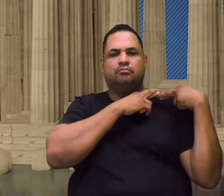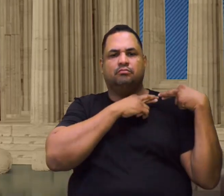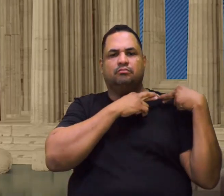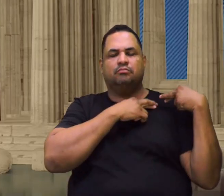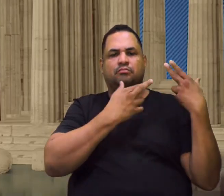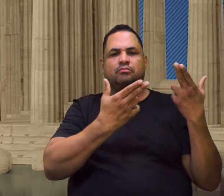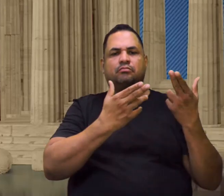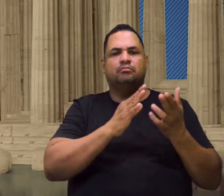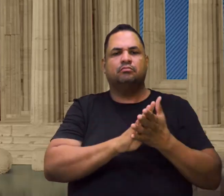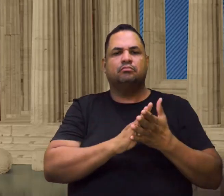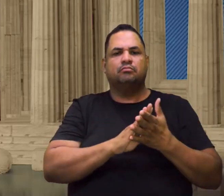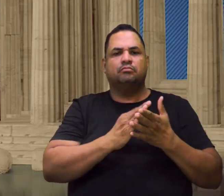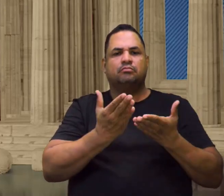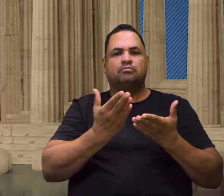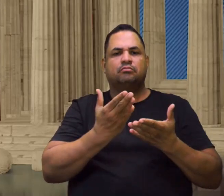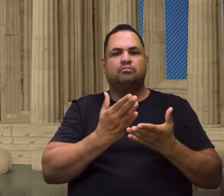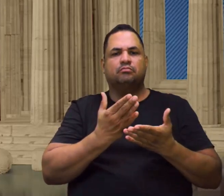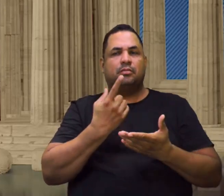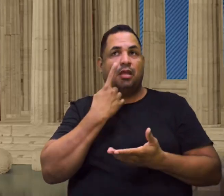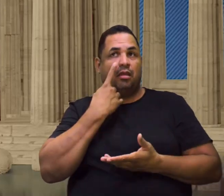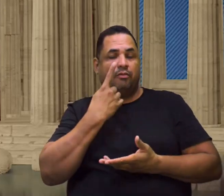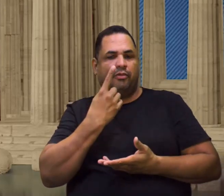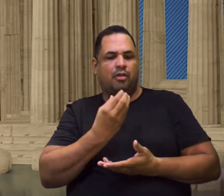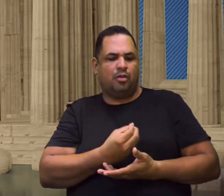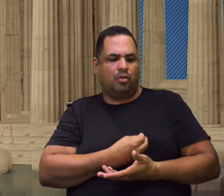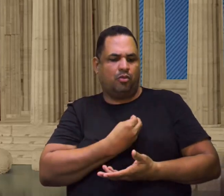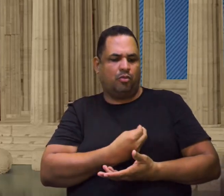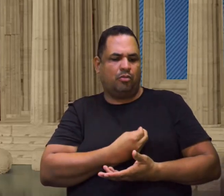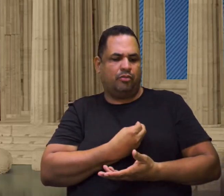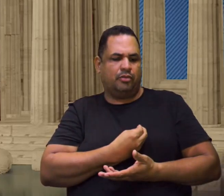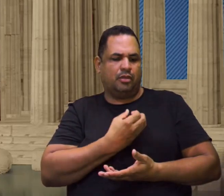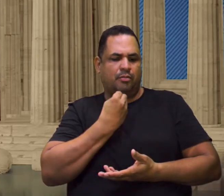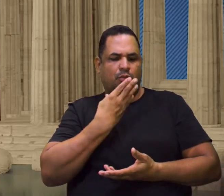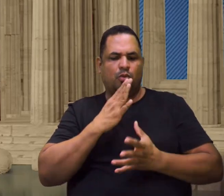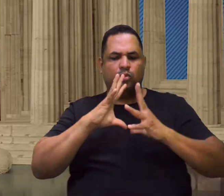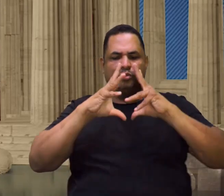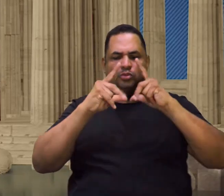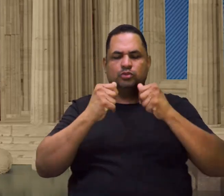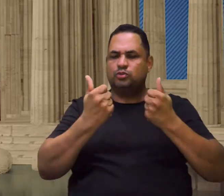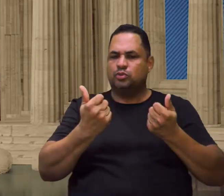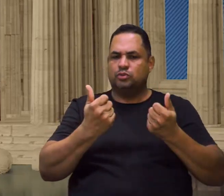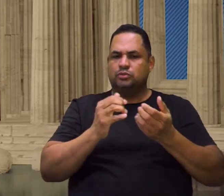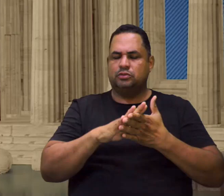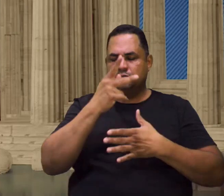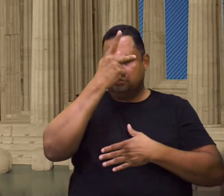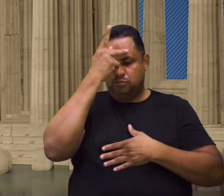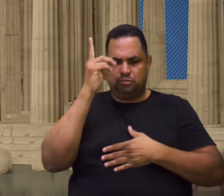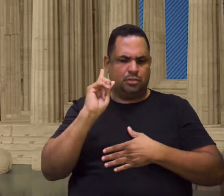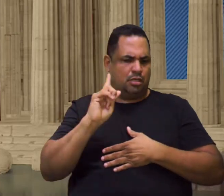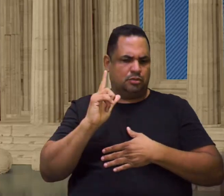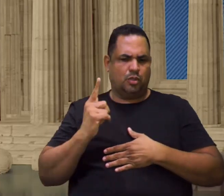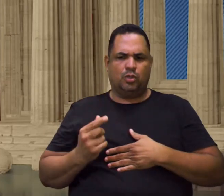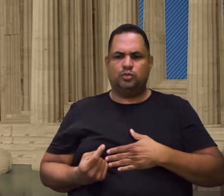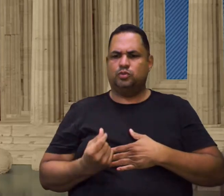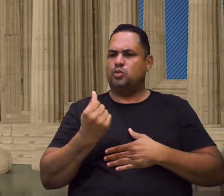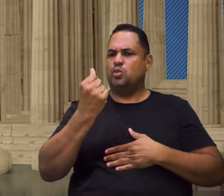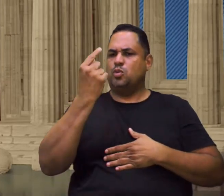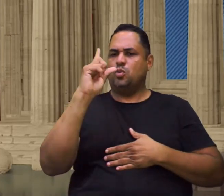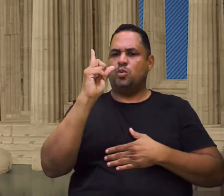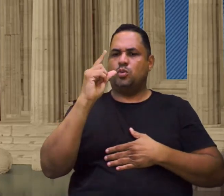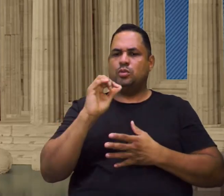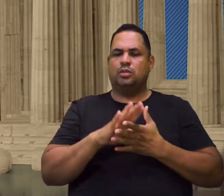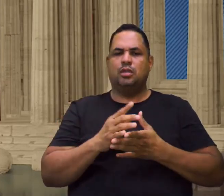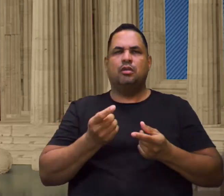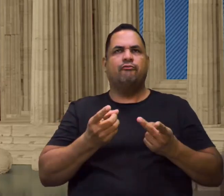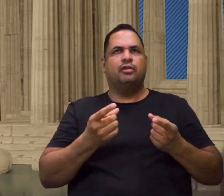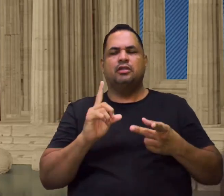aquela que vislumbra a questão do bem-estar comum de todos, não só do lucro, né, do consumo, da venda, do